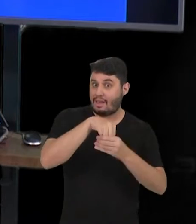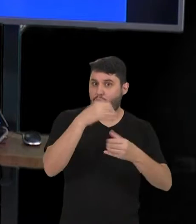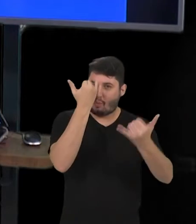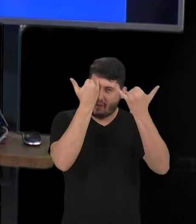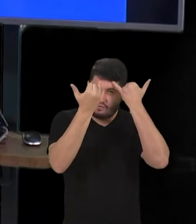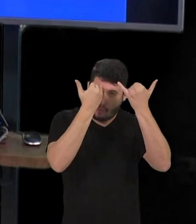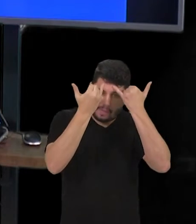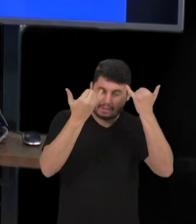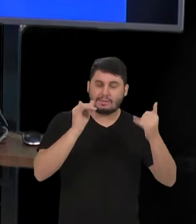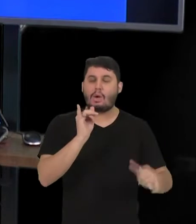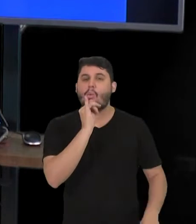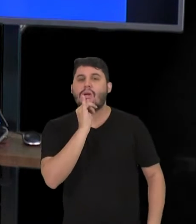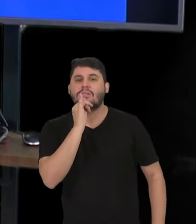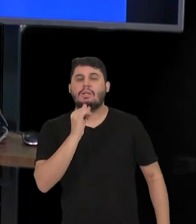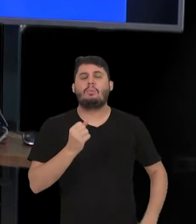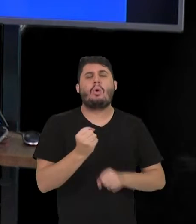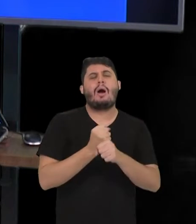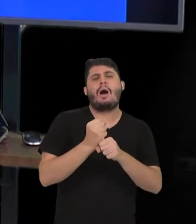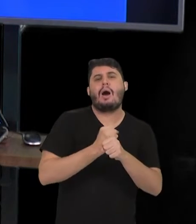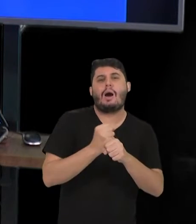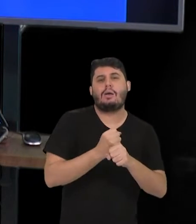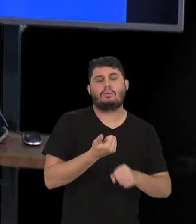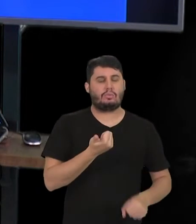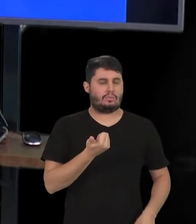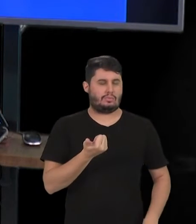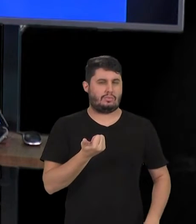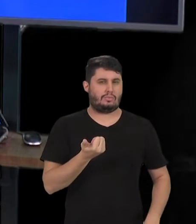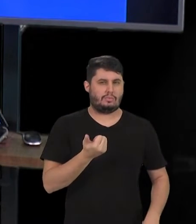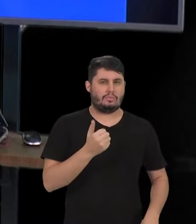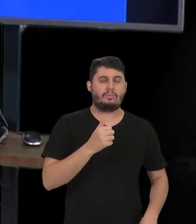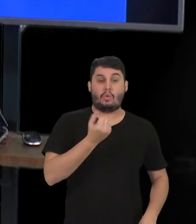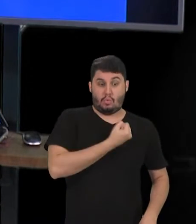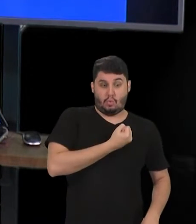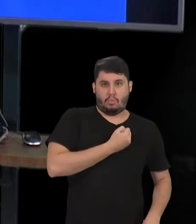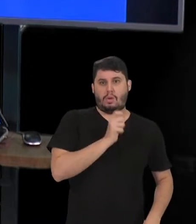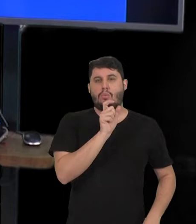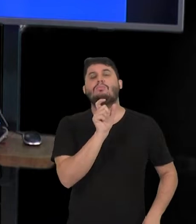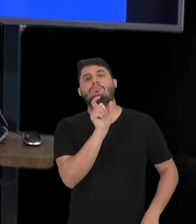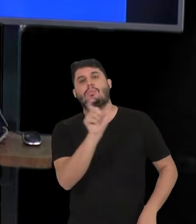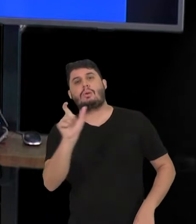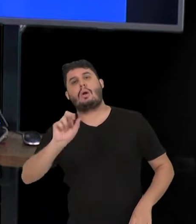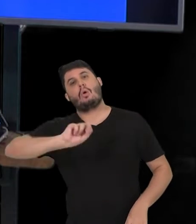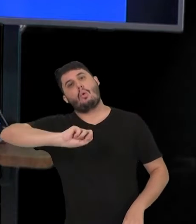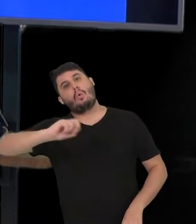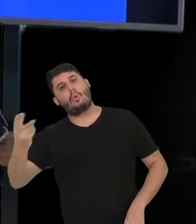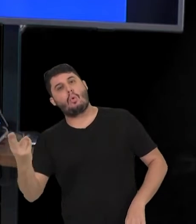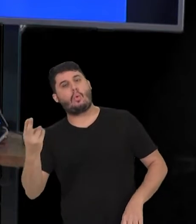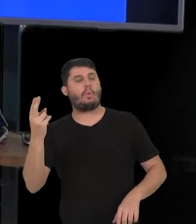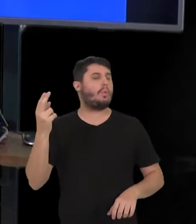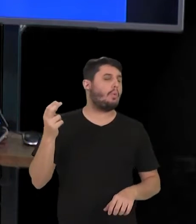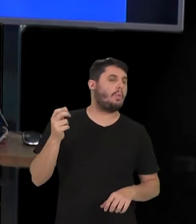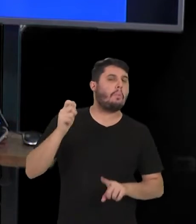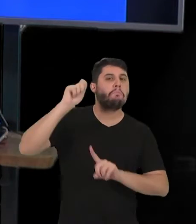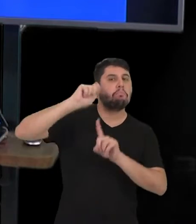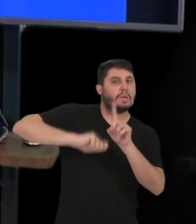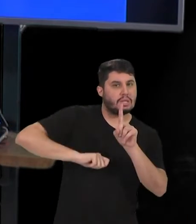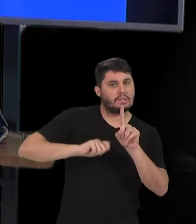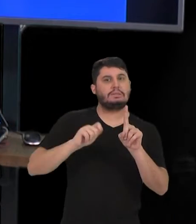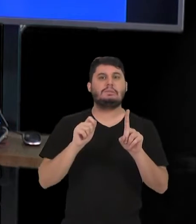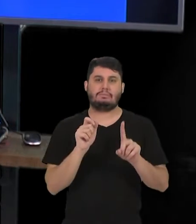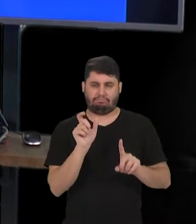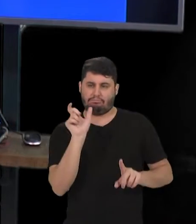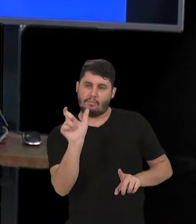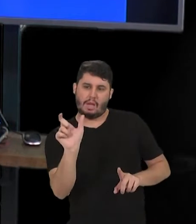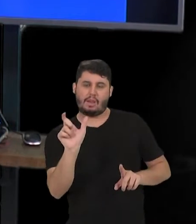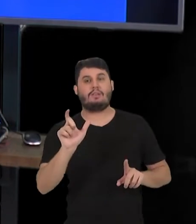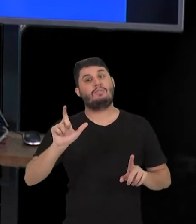deve procurar uma data, como é que vai estar lá? É 1900 e alguma coisa, December, né? May, que são palavras cognatas, dezembro, maio, você identifica aí.